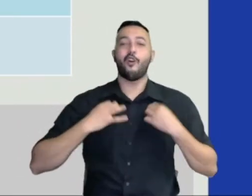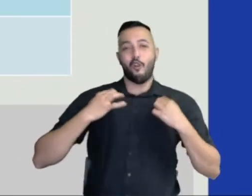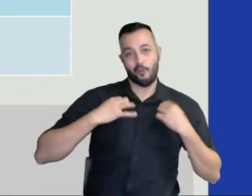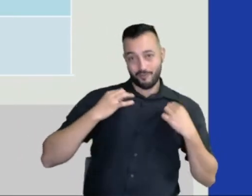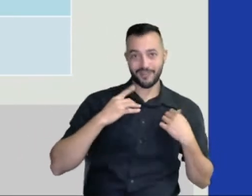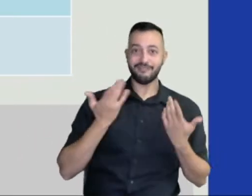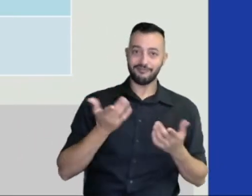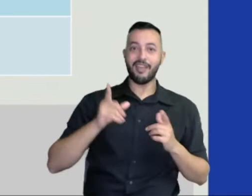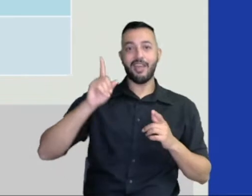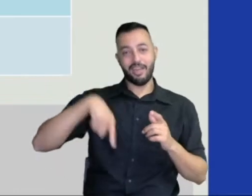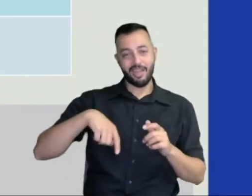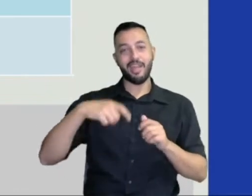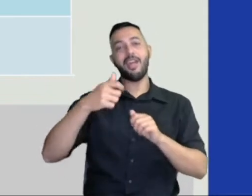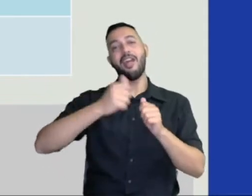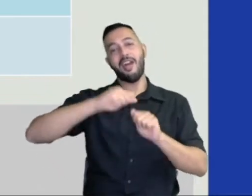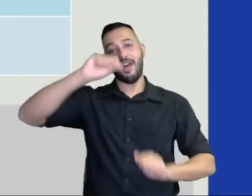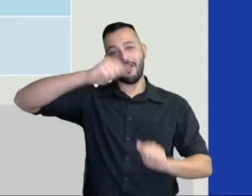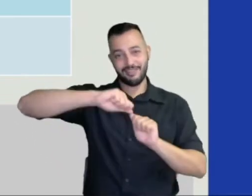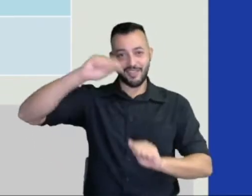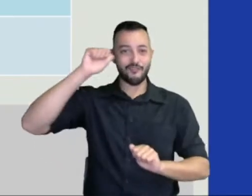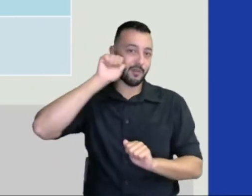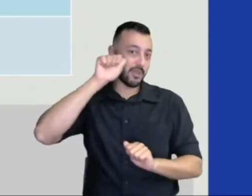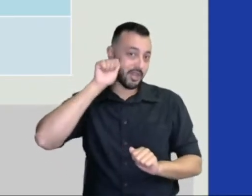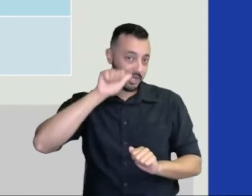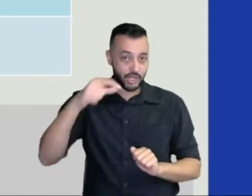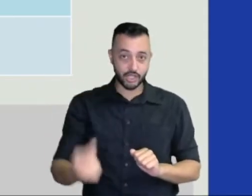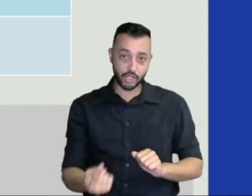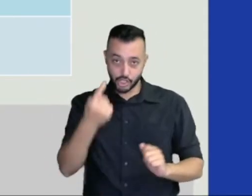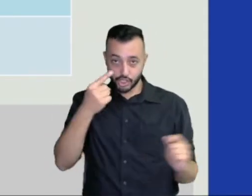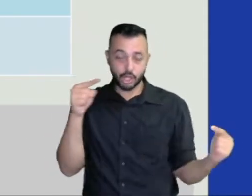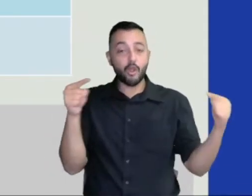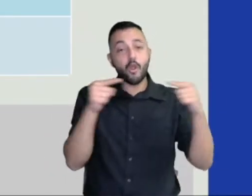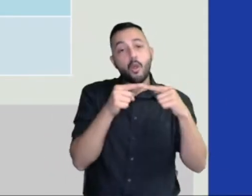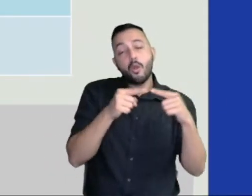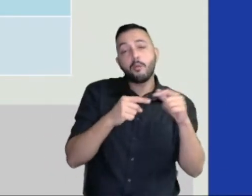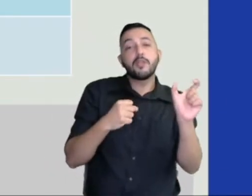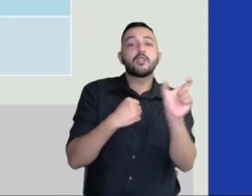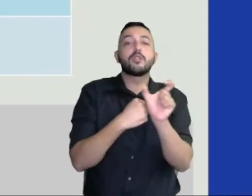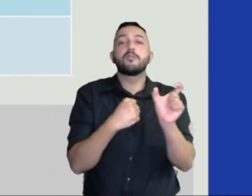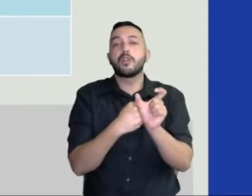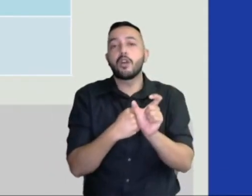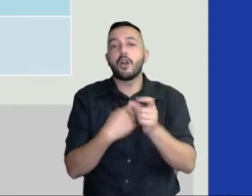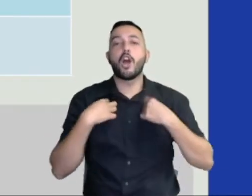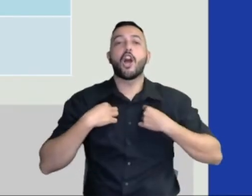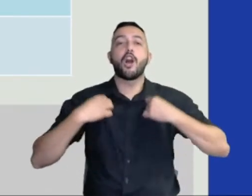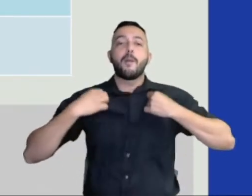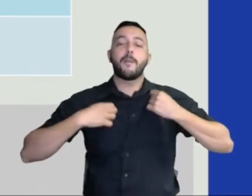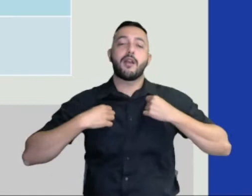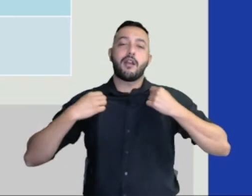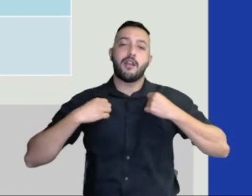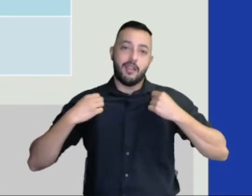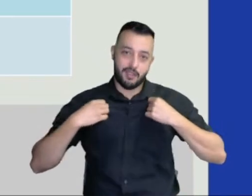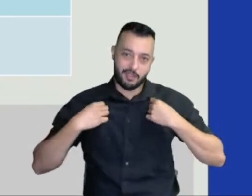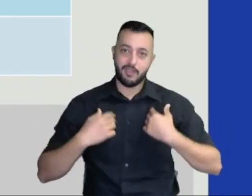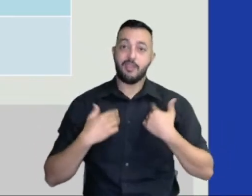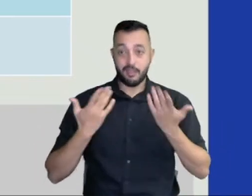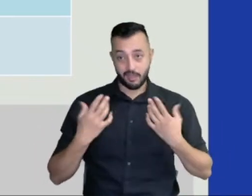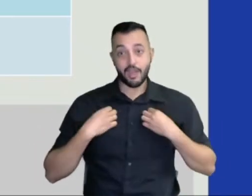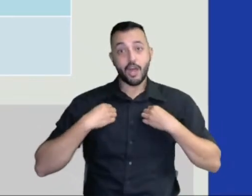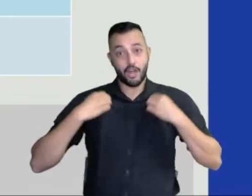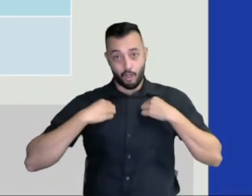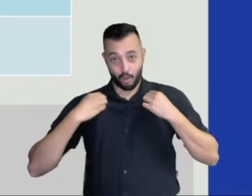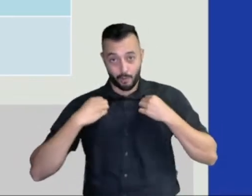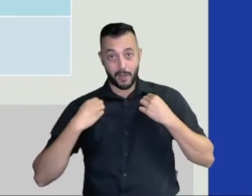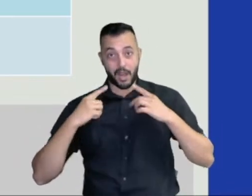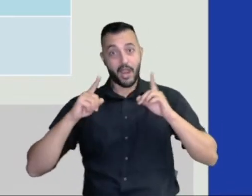um artigo feminino no singular, que concorda com o substantivo roupa. E como roupa é